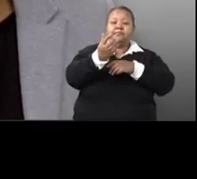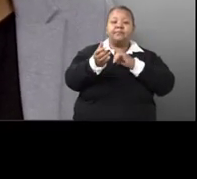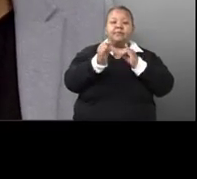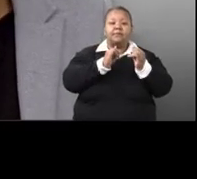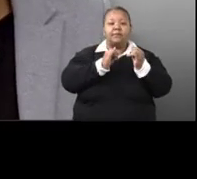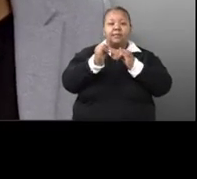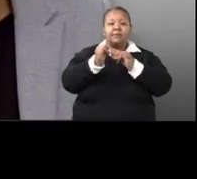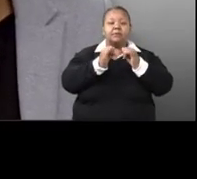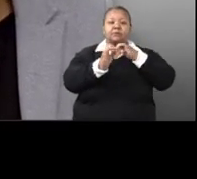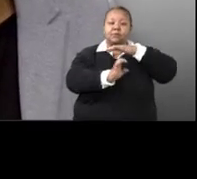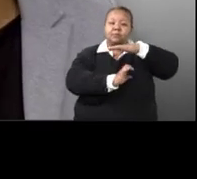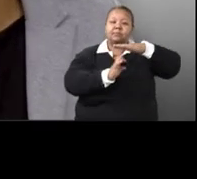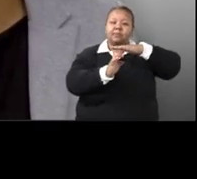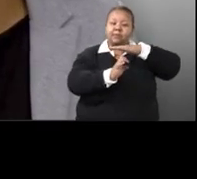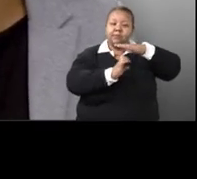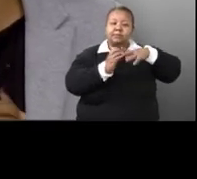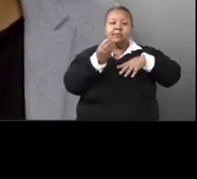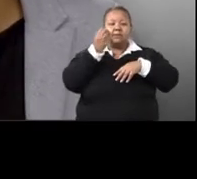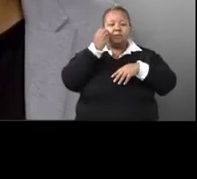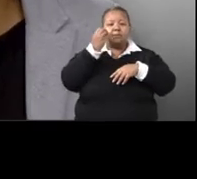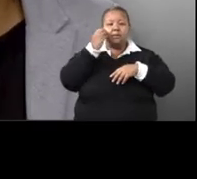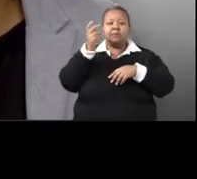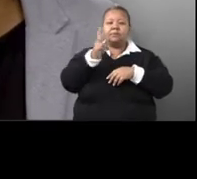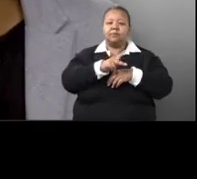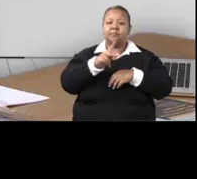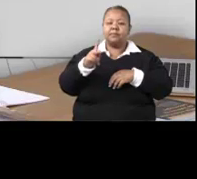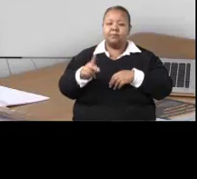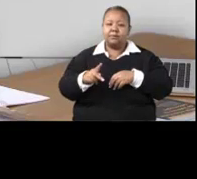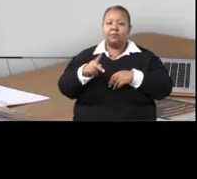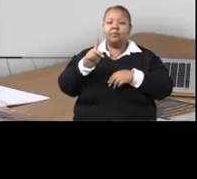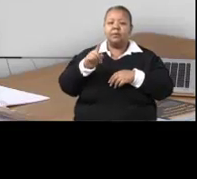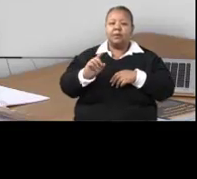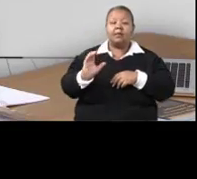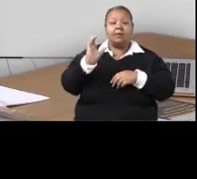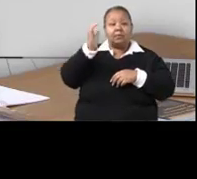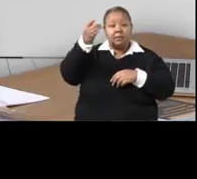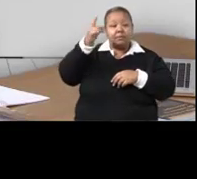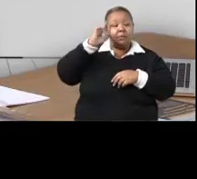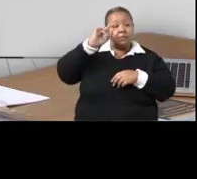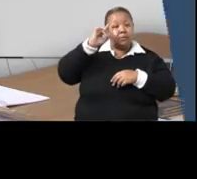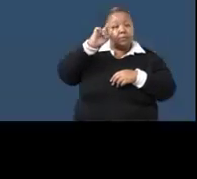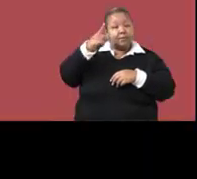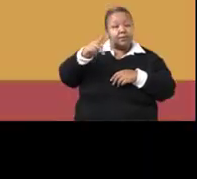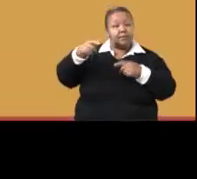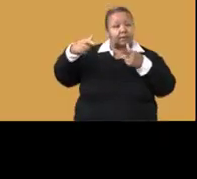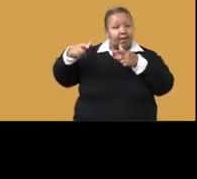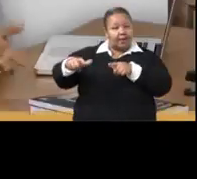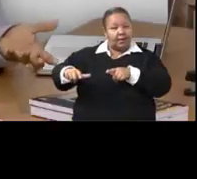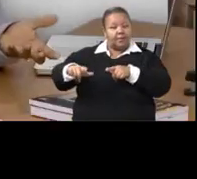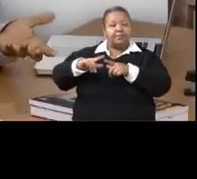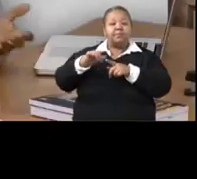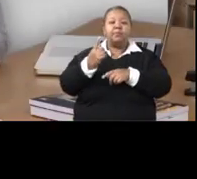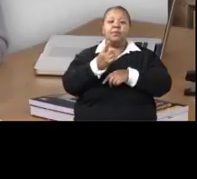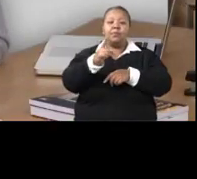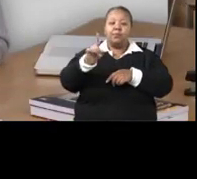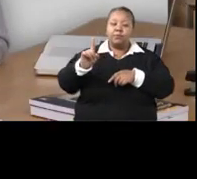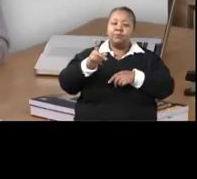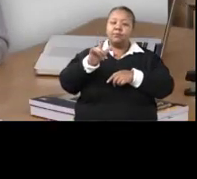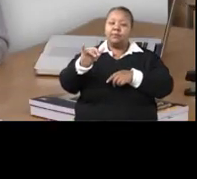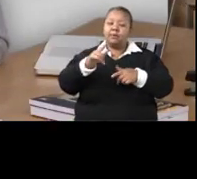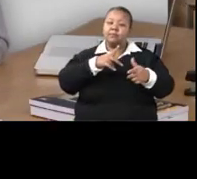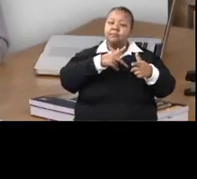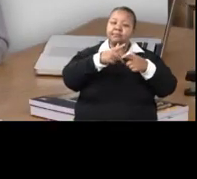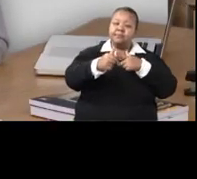nas informações de empresas, experiência dos professores e acontecimentos do cotidiano da sua área. E por último, você